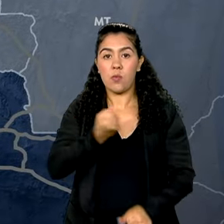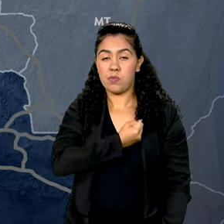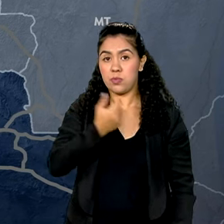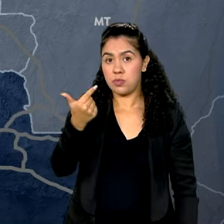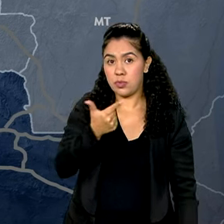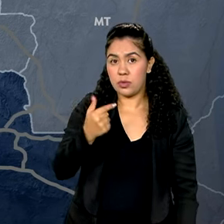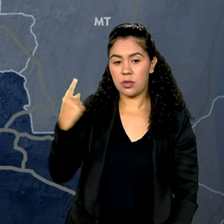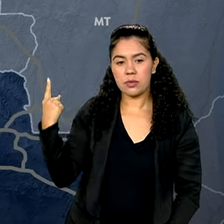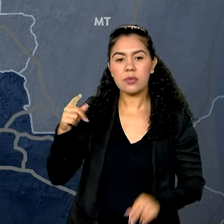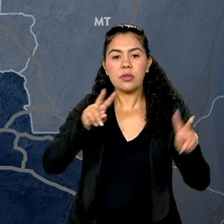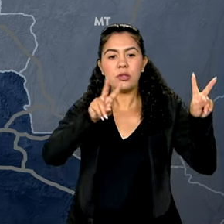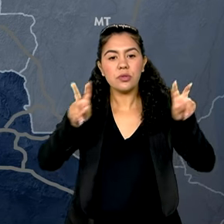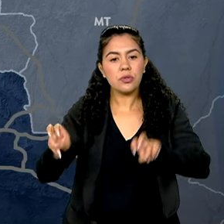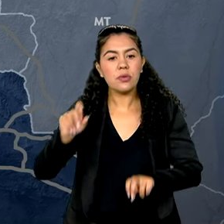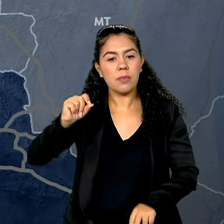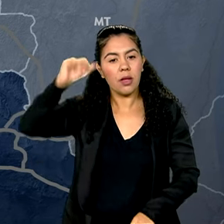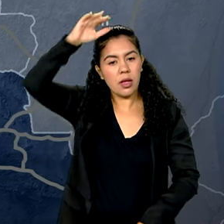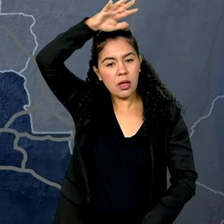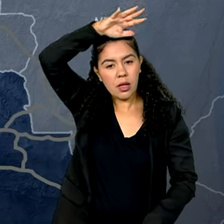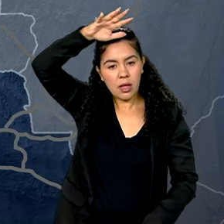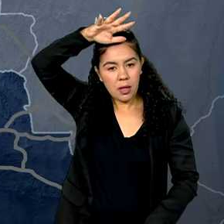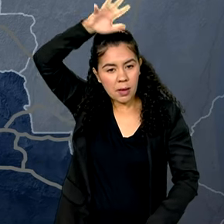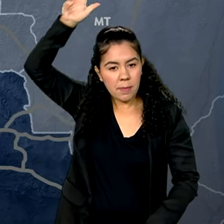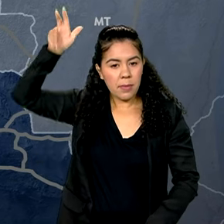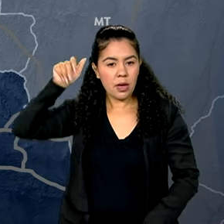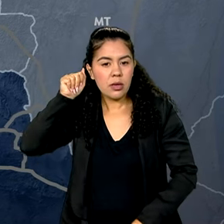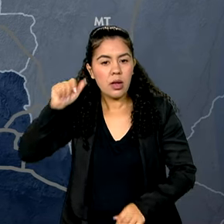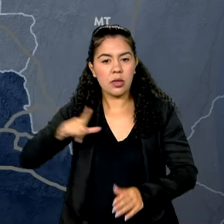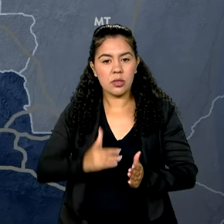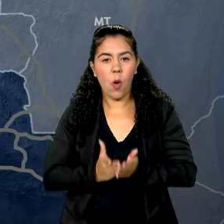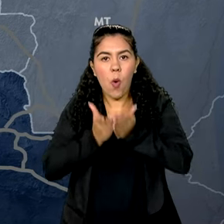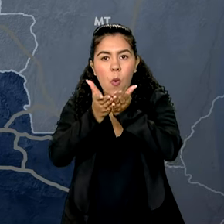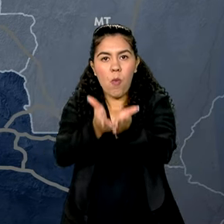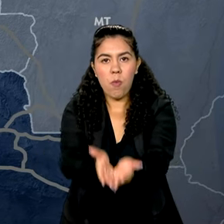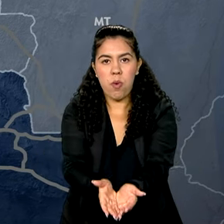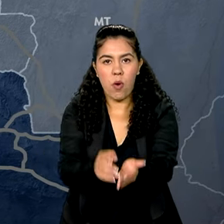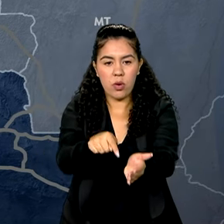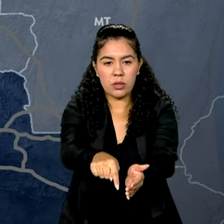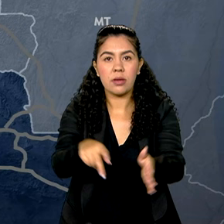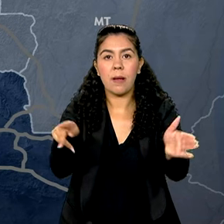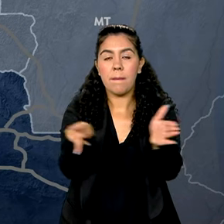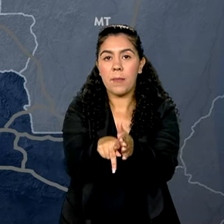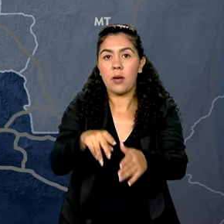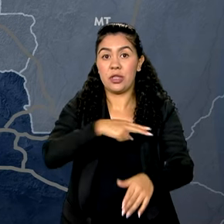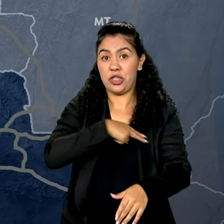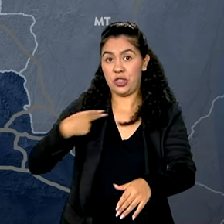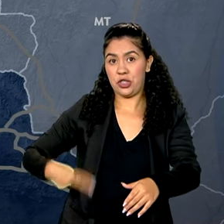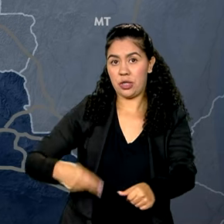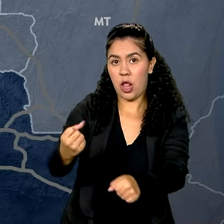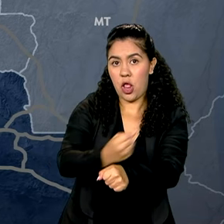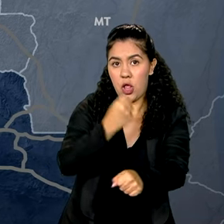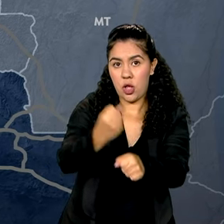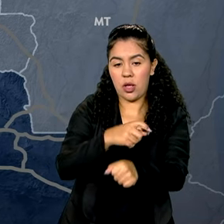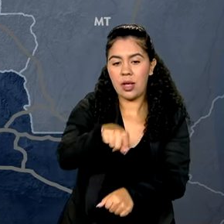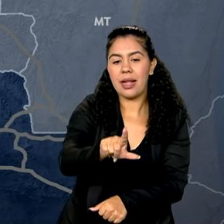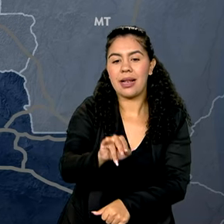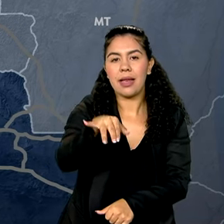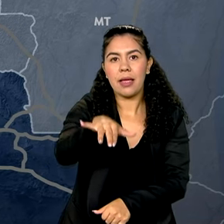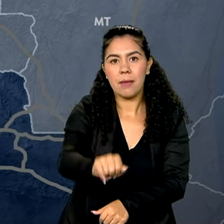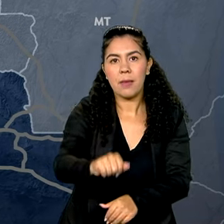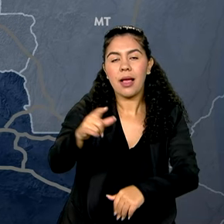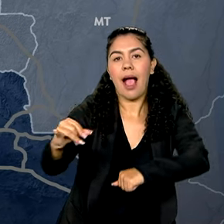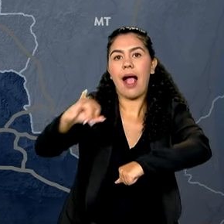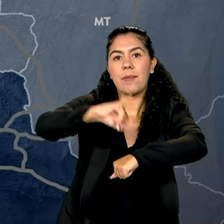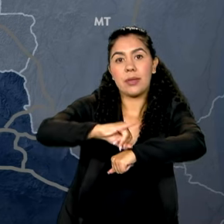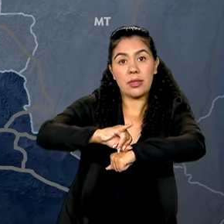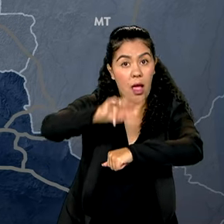de Manaus até o porto de Chancay, que está sendo construído pela China em Lima, capital do Peru.